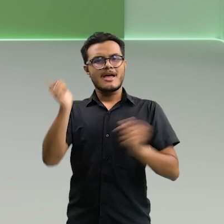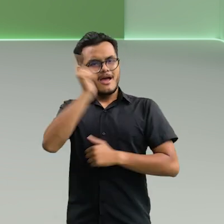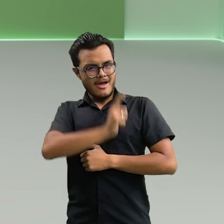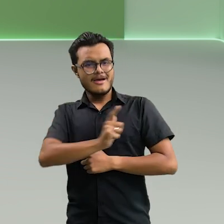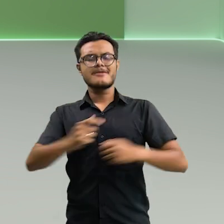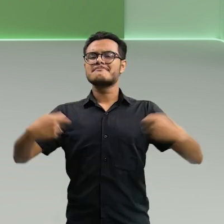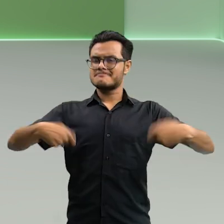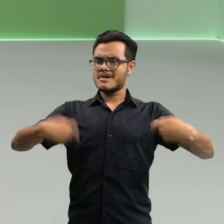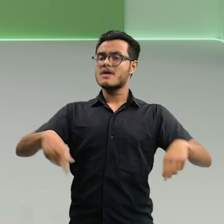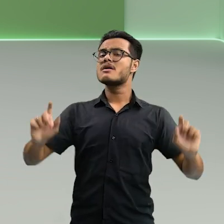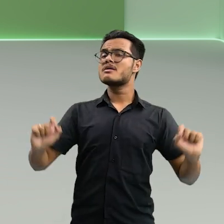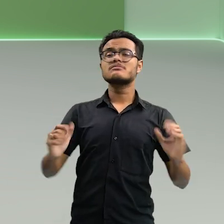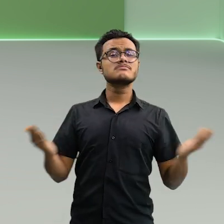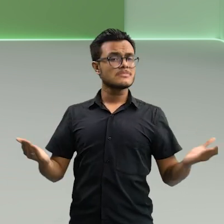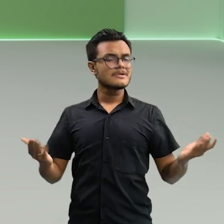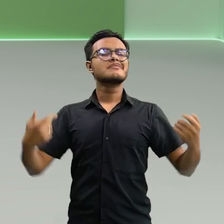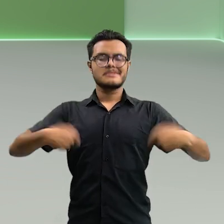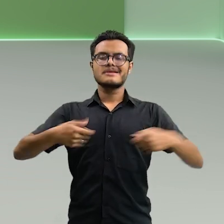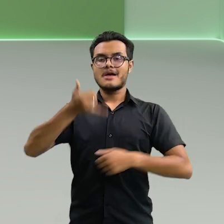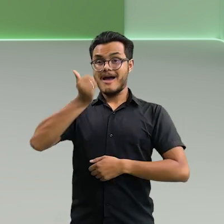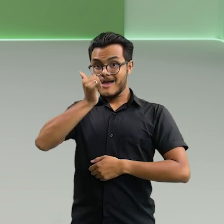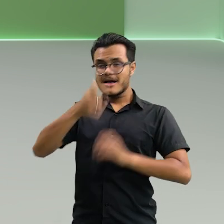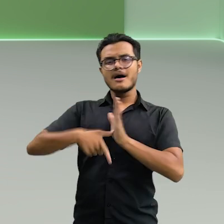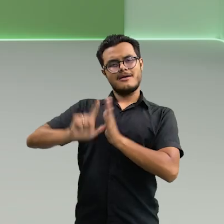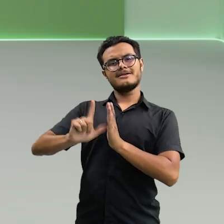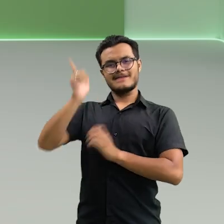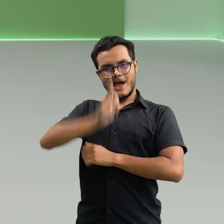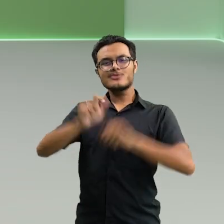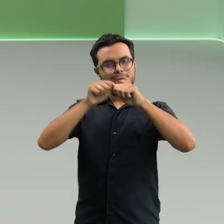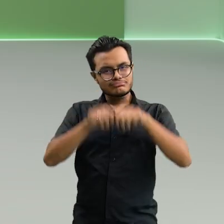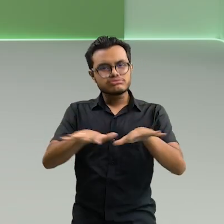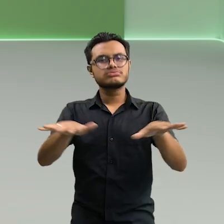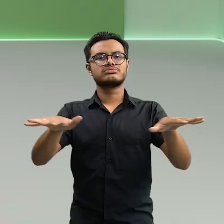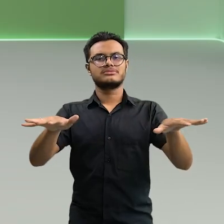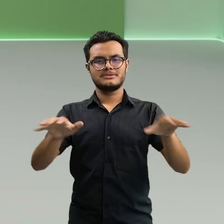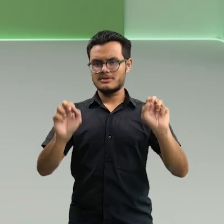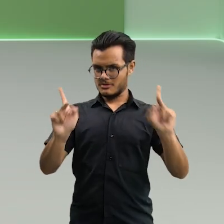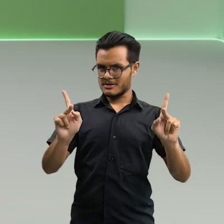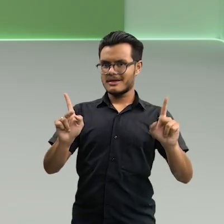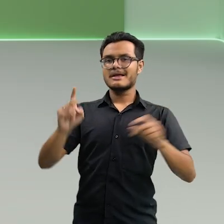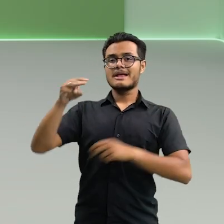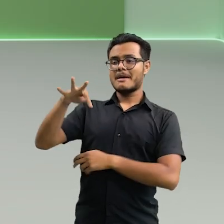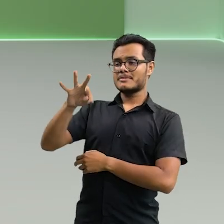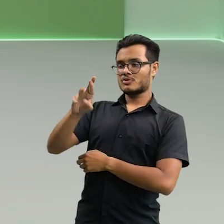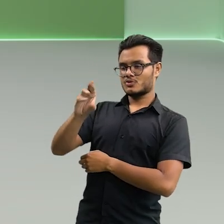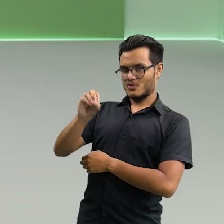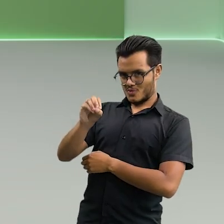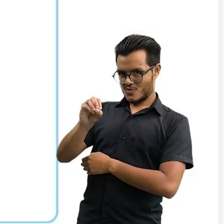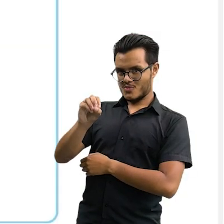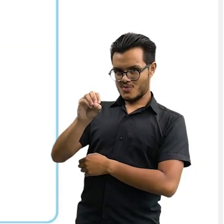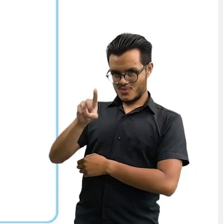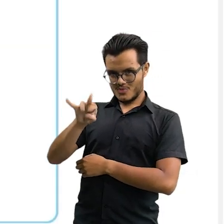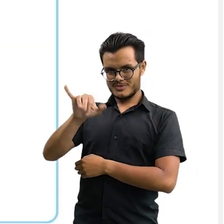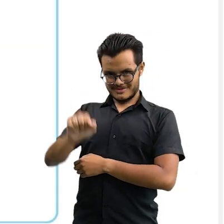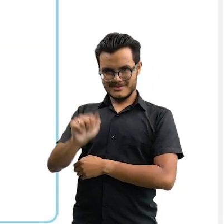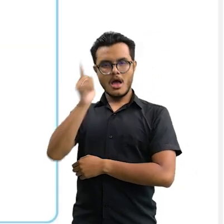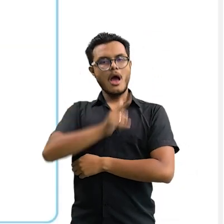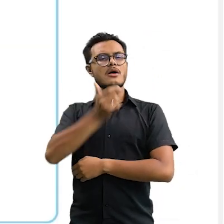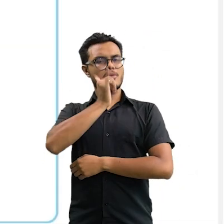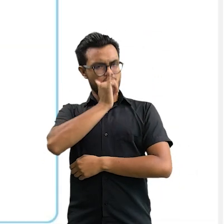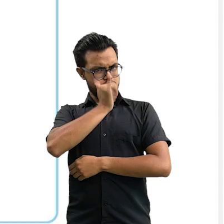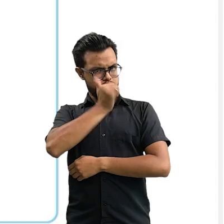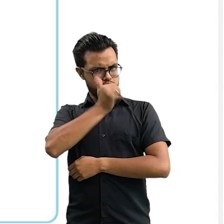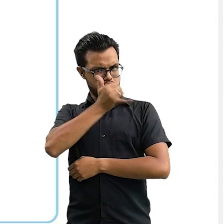primeiramente eu tenho que ter energia. Então, a mitocôndria vai fornecer energia que o